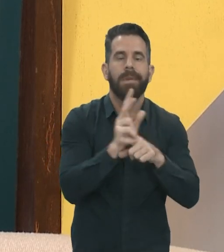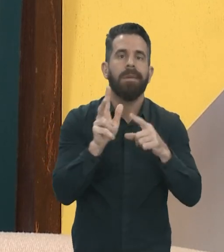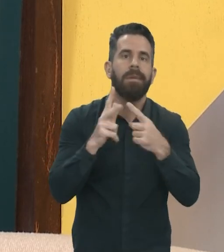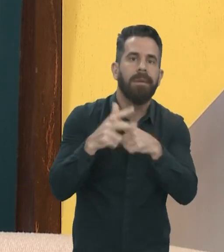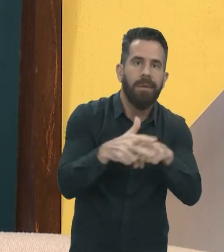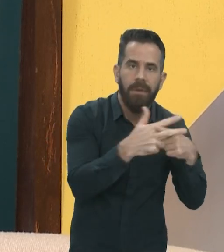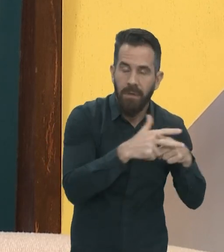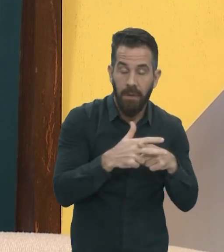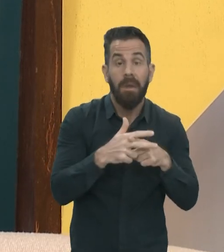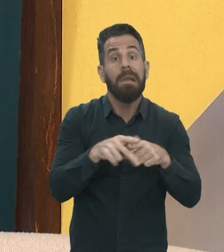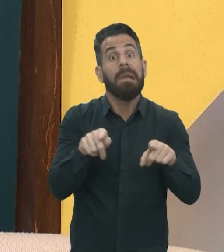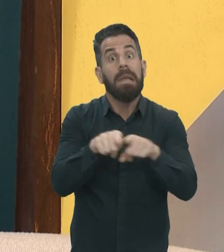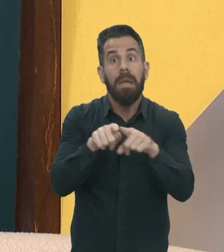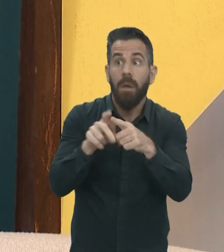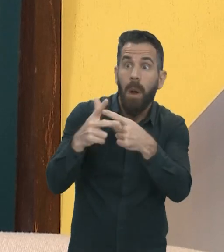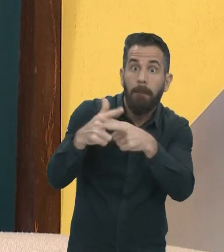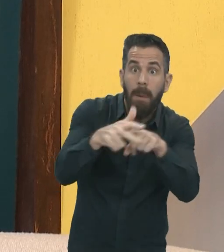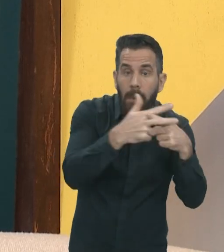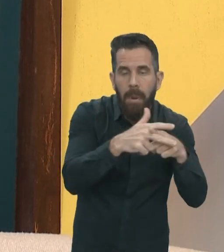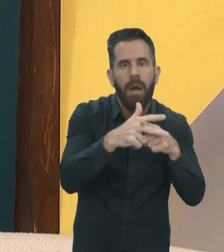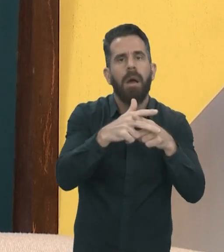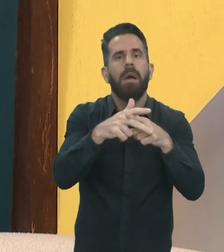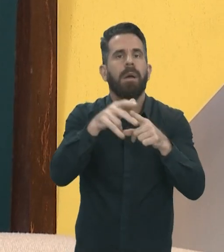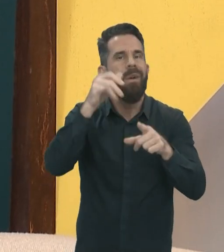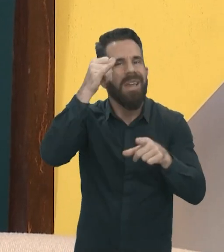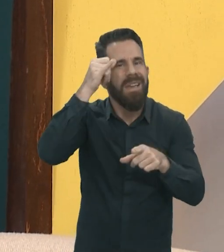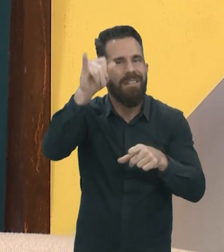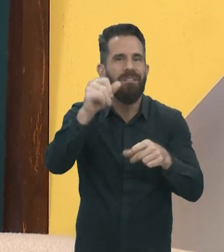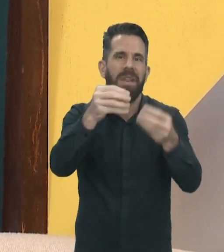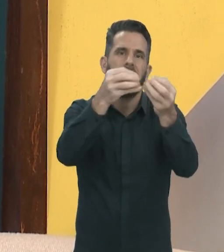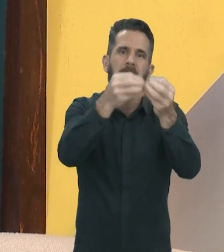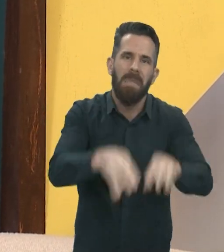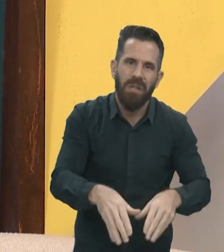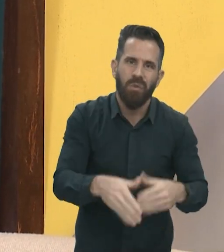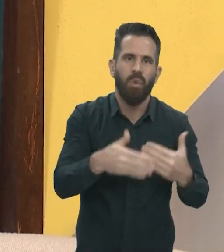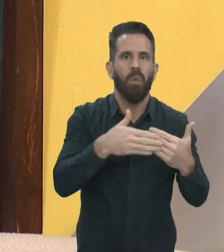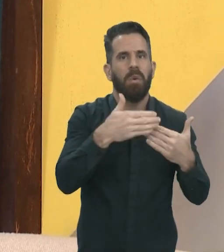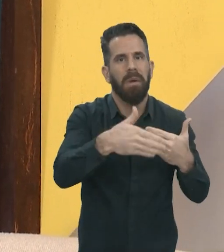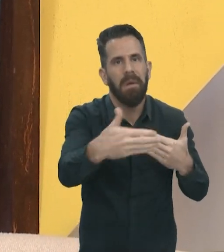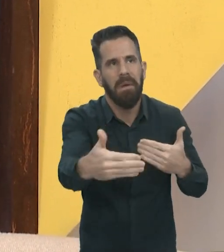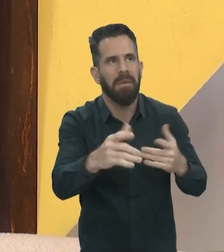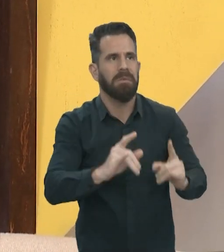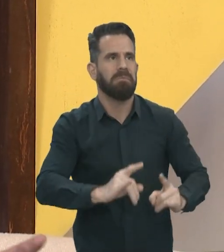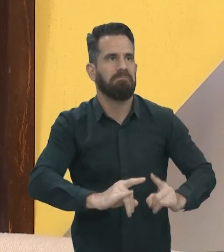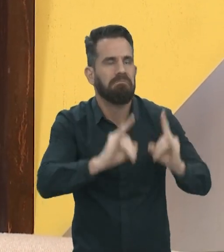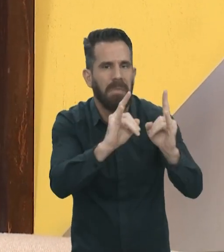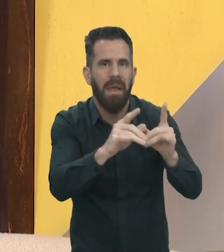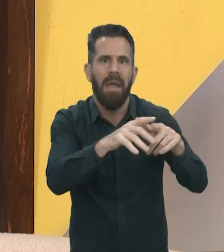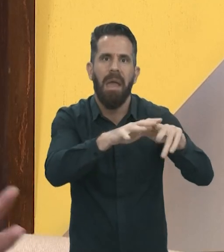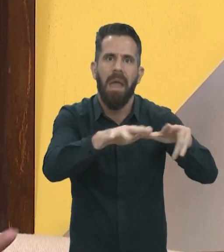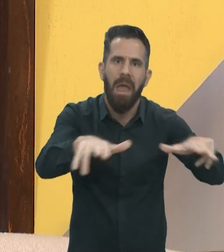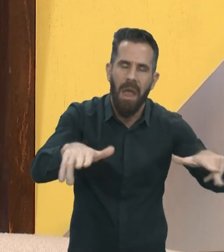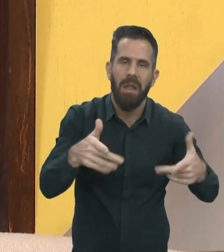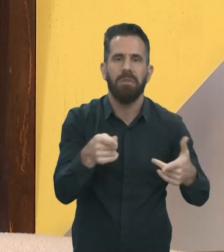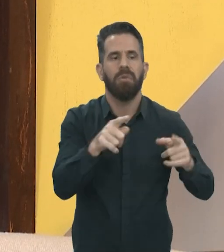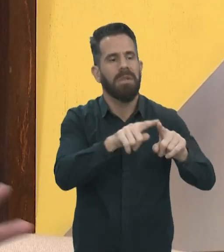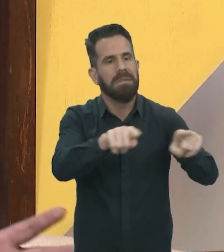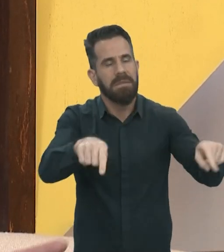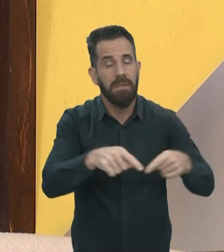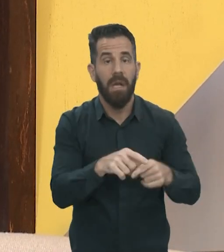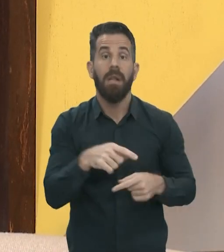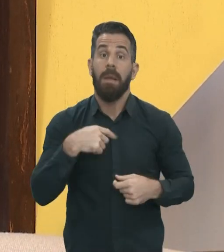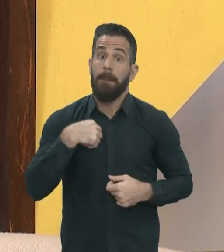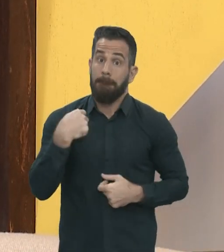manutenção preventiva dos edifícios, manutenção corretiva dos edifícios, ter um cronograma, um planejamento,